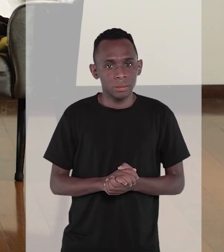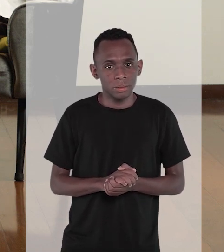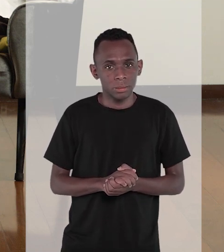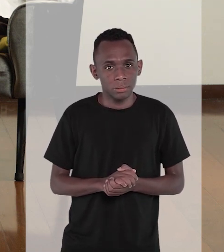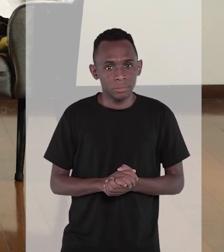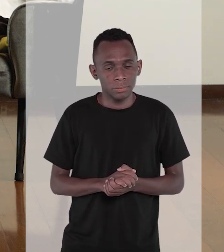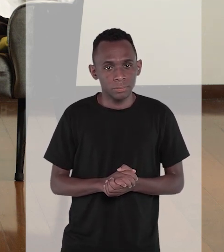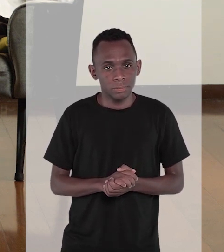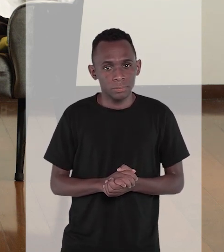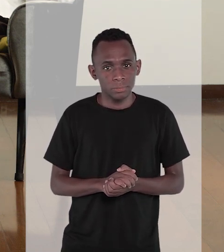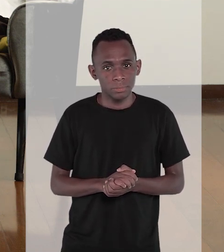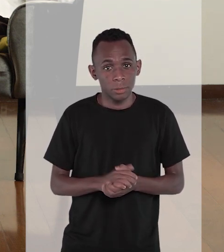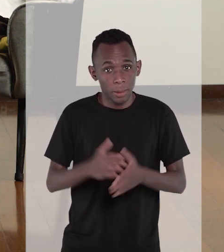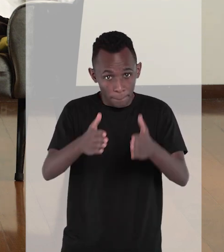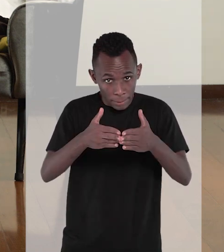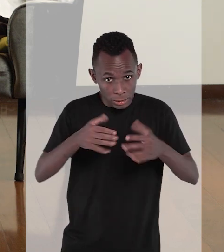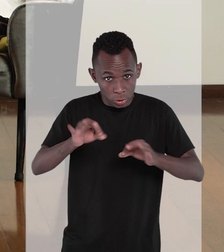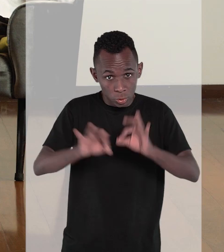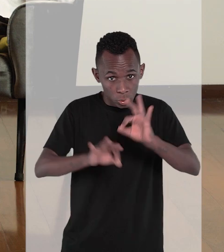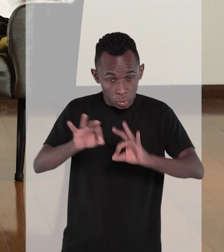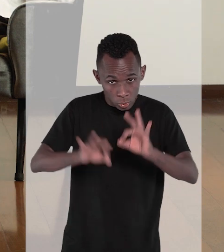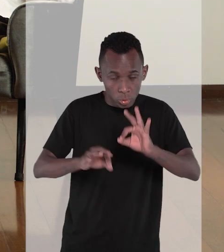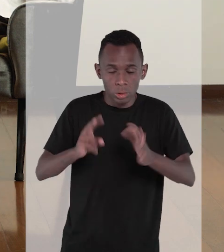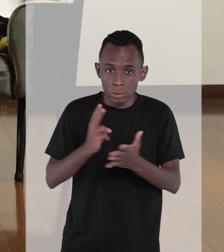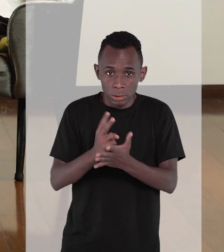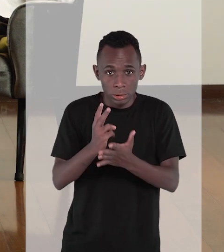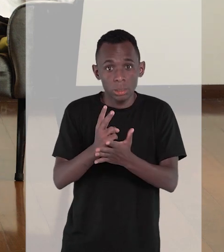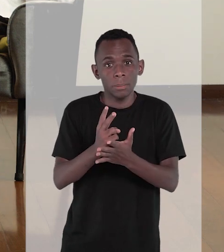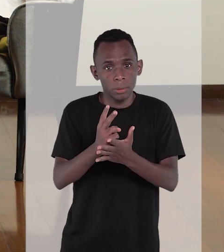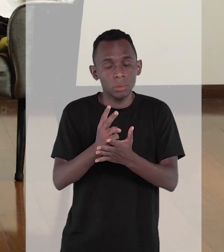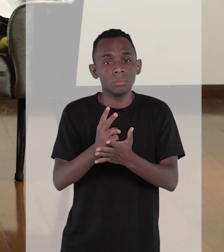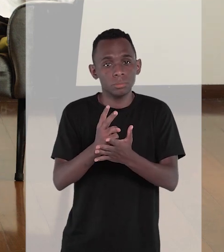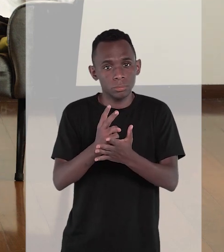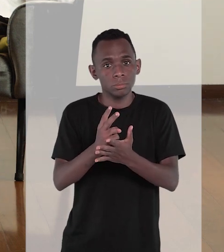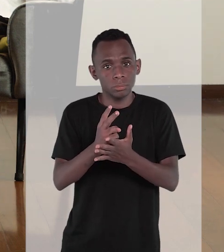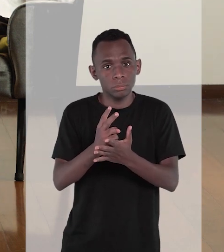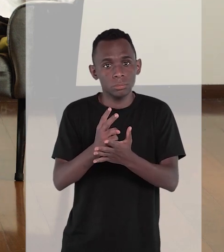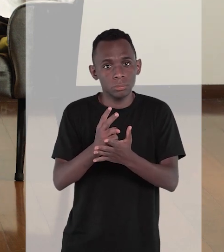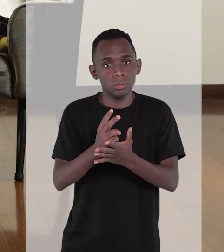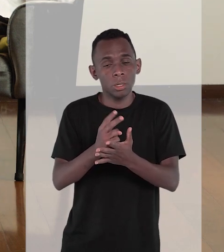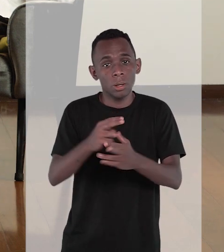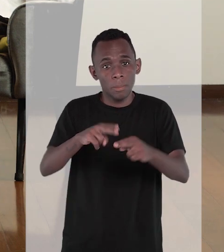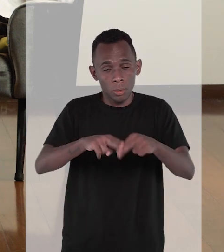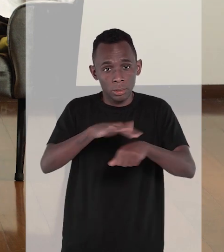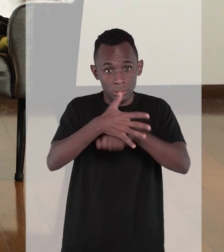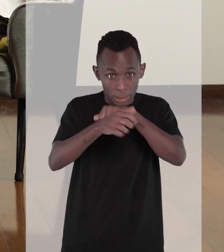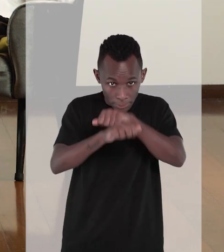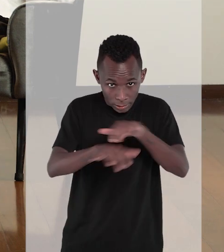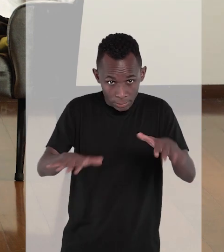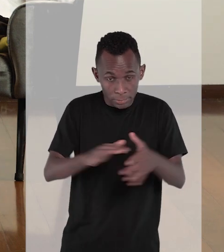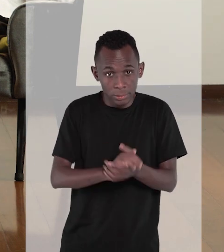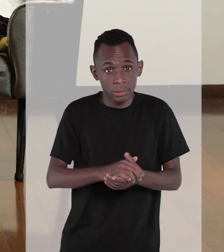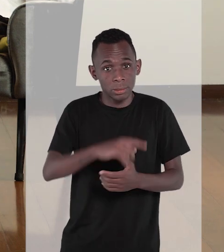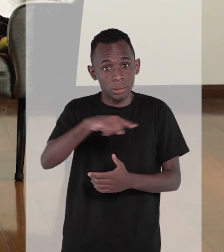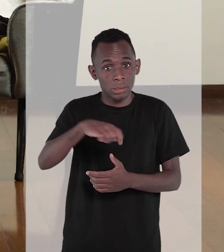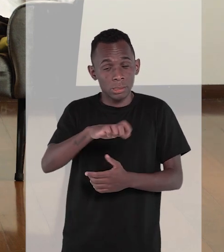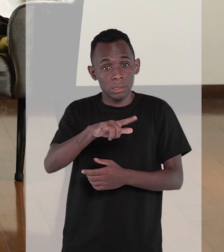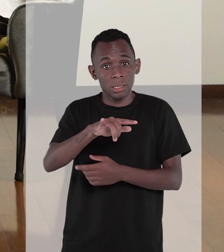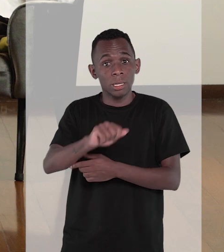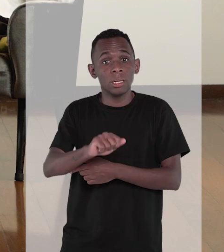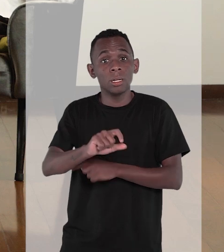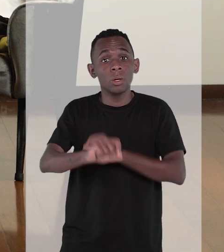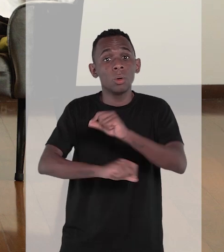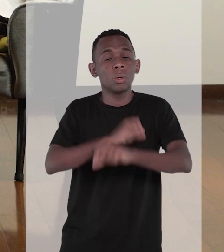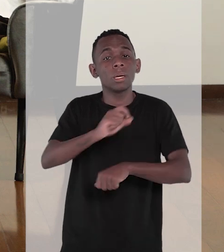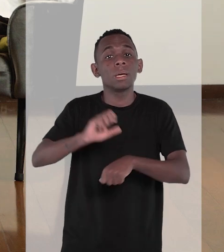Eu peço só que a gente vai fazer um esqueminha assim, que eu sempre faço em função, inclusive, da pandemia, que a